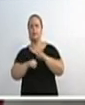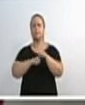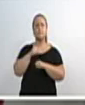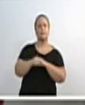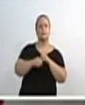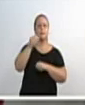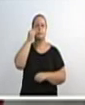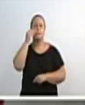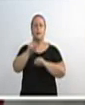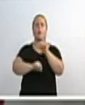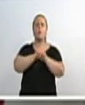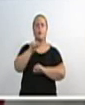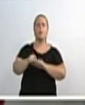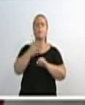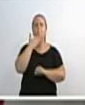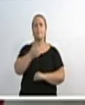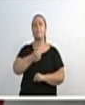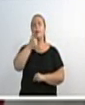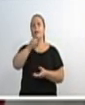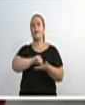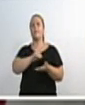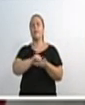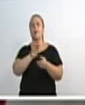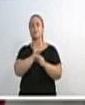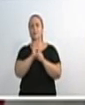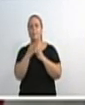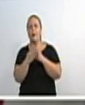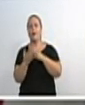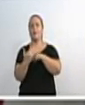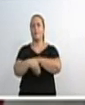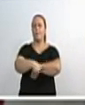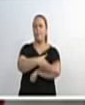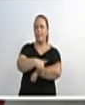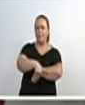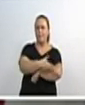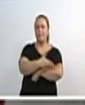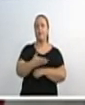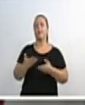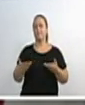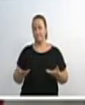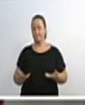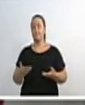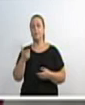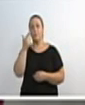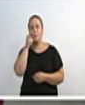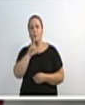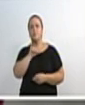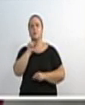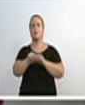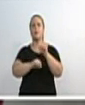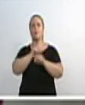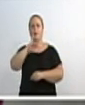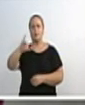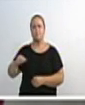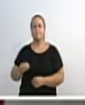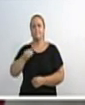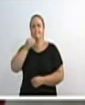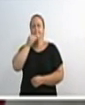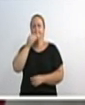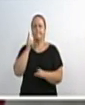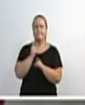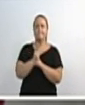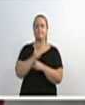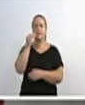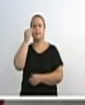seu bairro, a sua rua, a sua comunidade tanto precisa. Então, que a gente consiga, talvez, nessa oportunidade, vereador Ito, encontrar meios